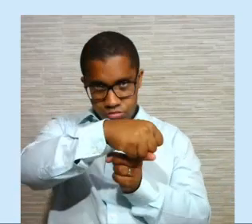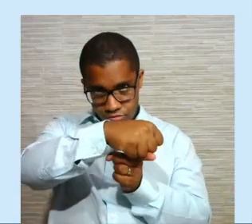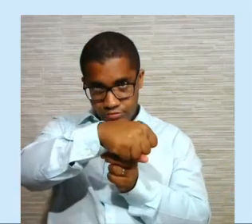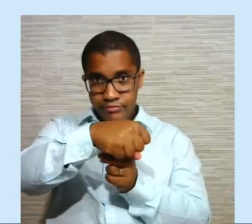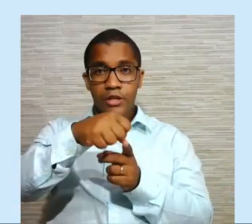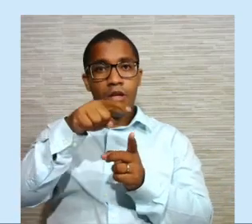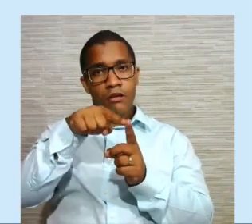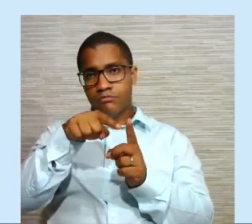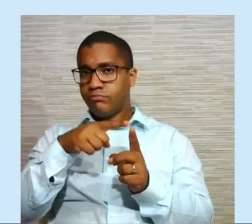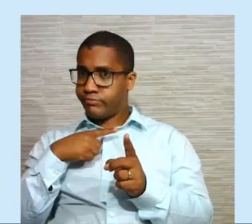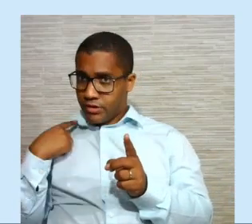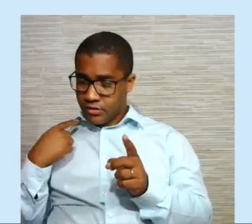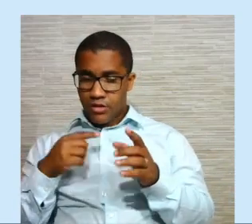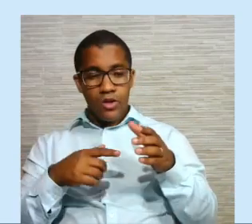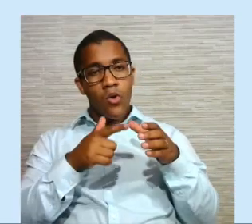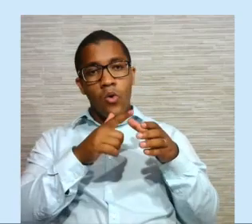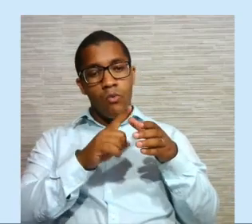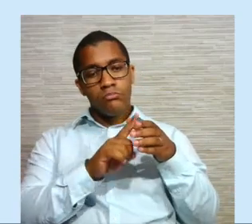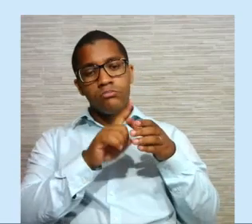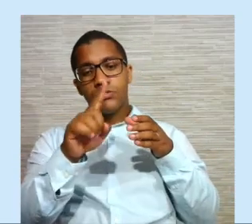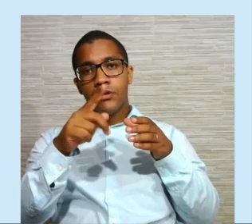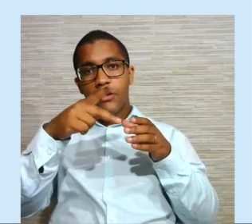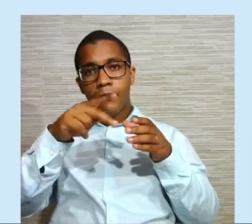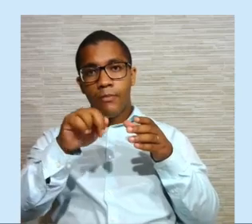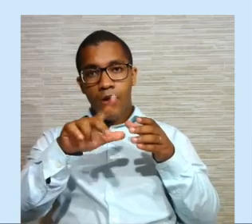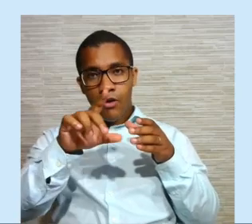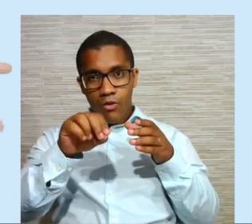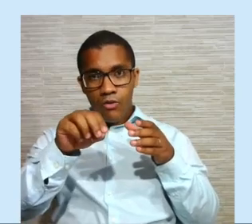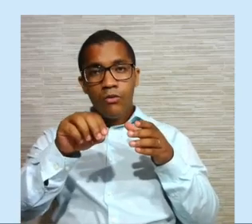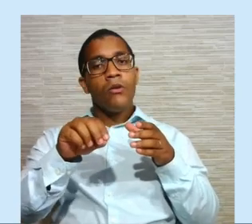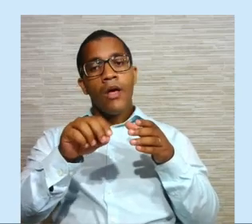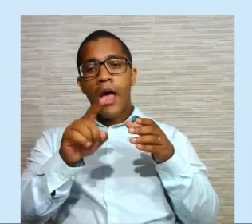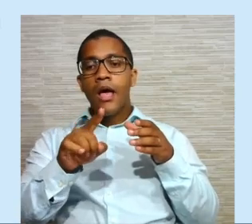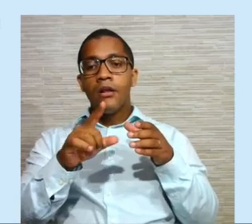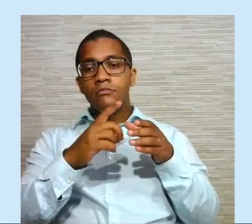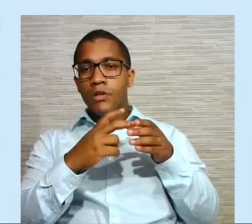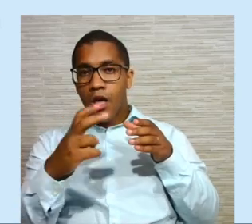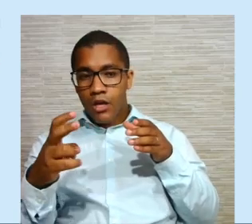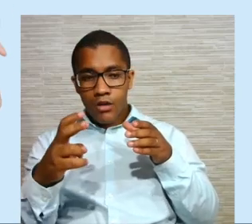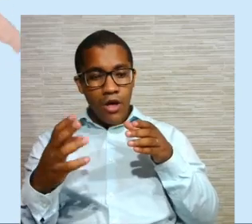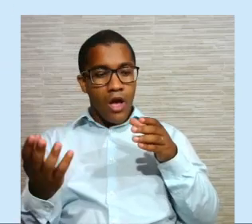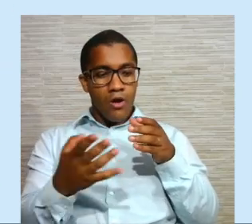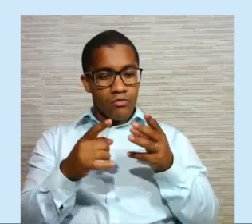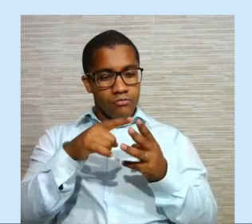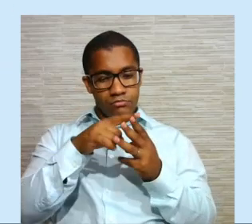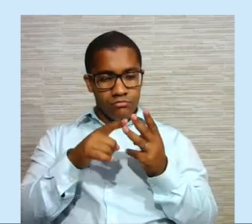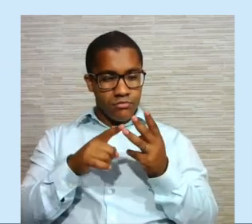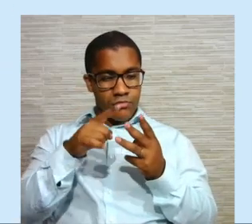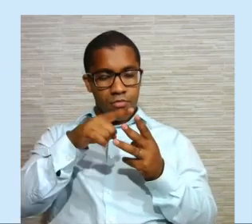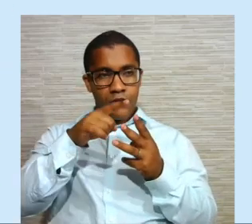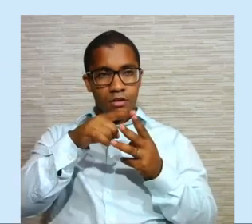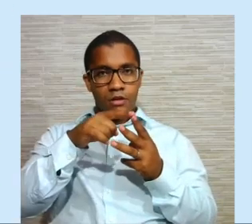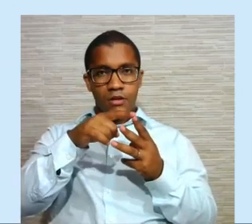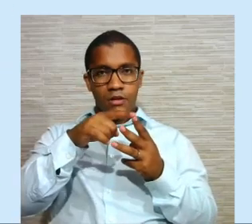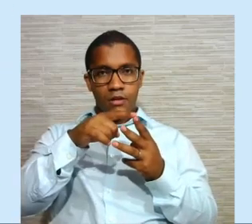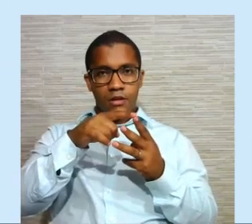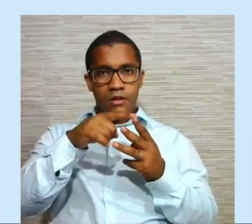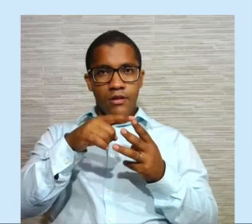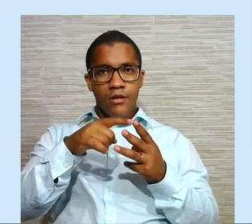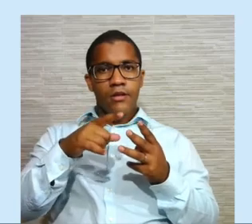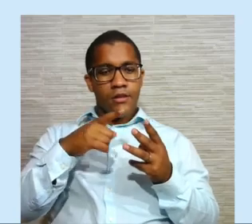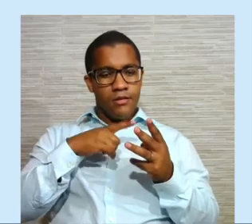Aí Paulo Miklos também, que também é ator, né? Hoje em dia também saiu do Titãs, e ficou um power trio, que acho que Branco Melo, Sérgio